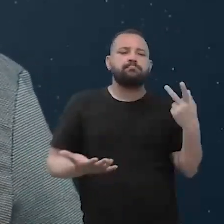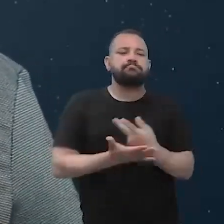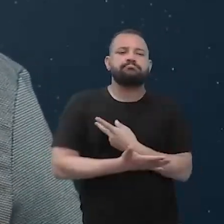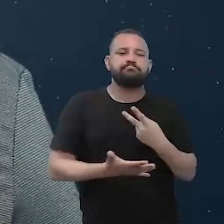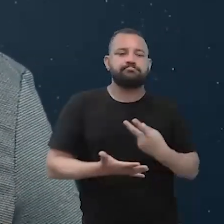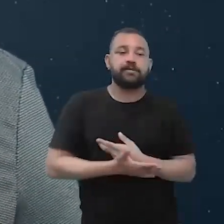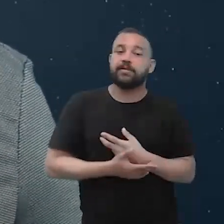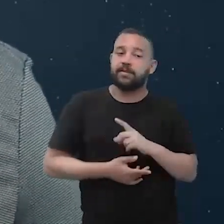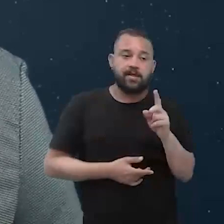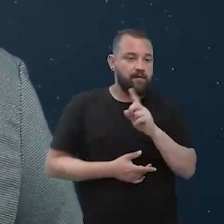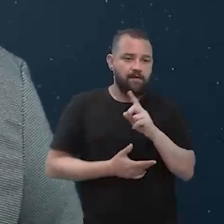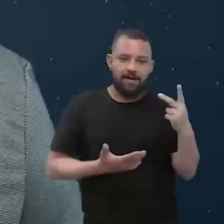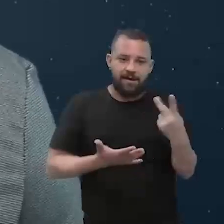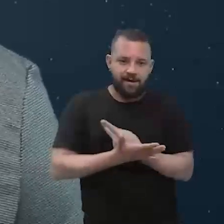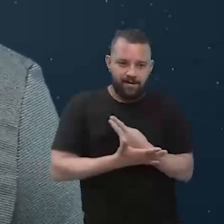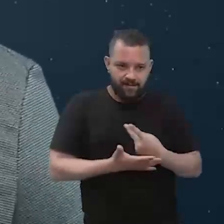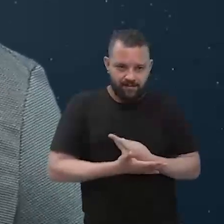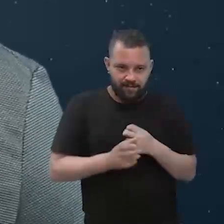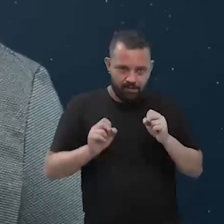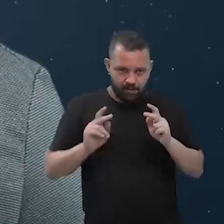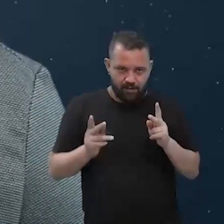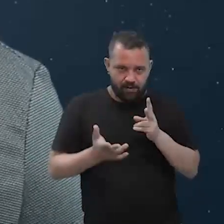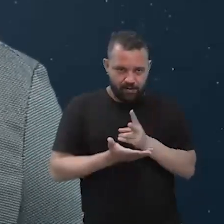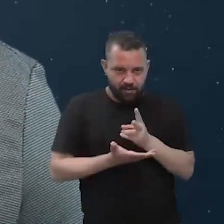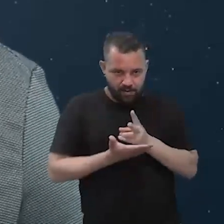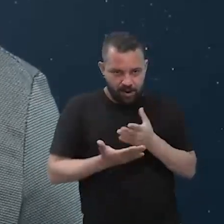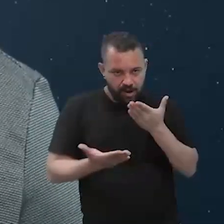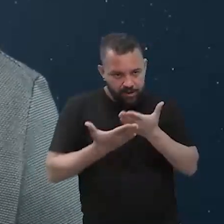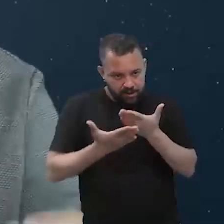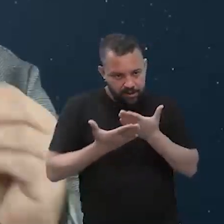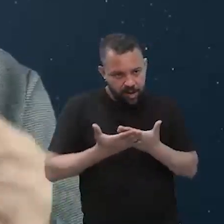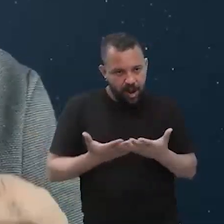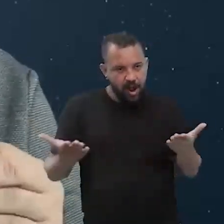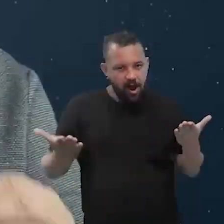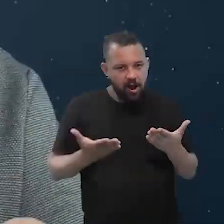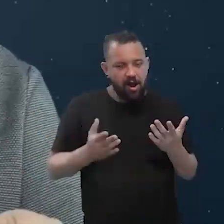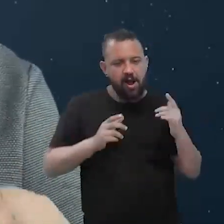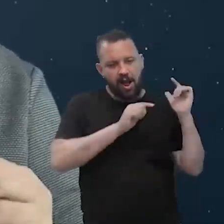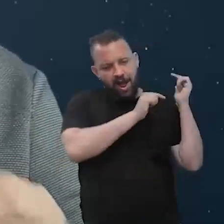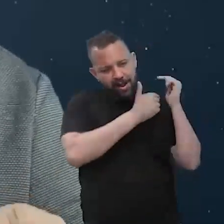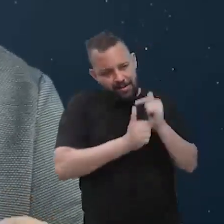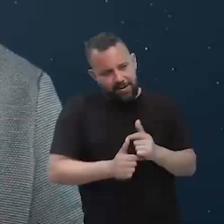errar. Ok? Continua assistindo às nossas aulas. A nossa revisão